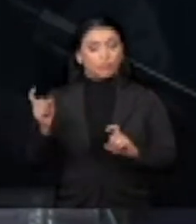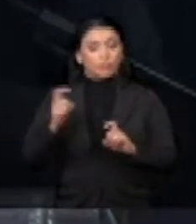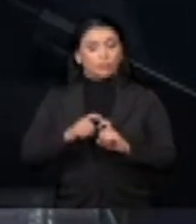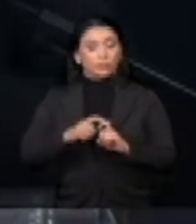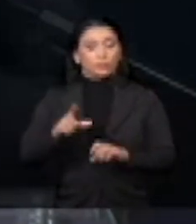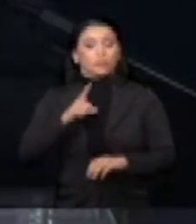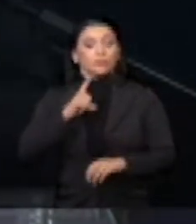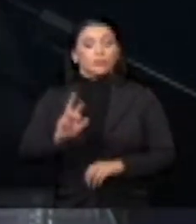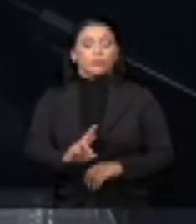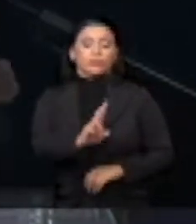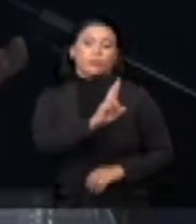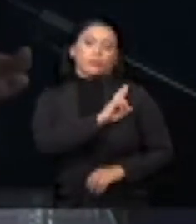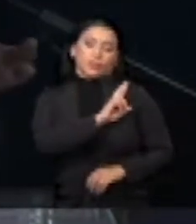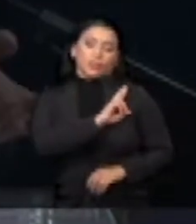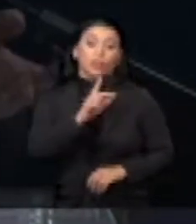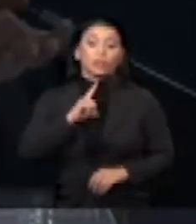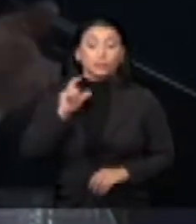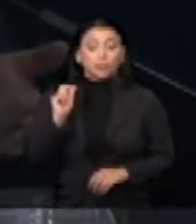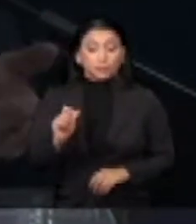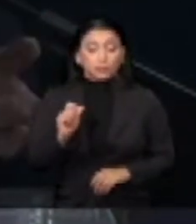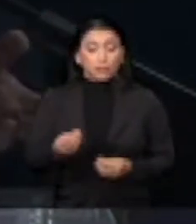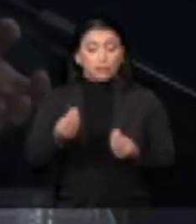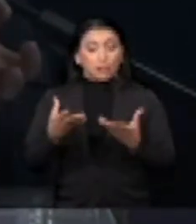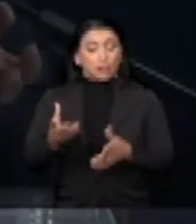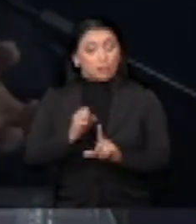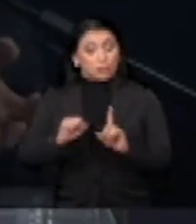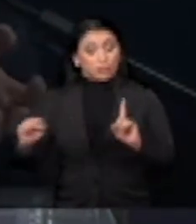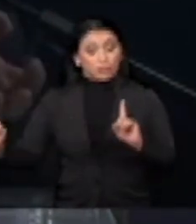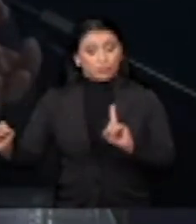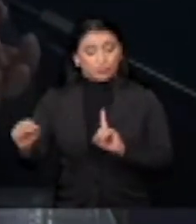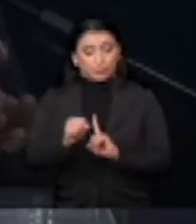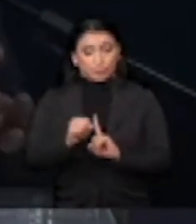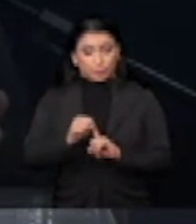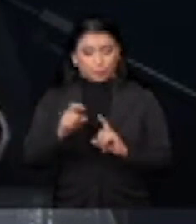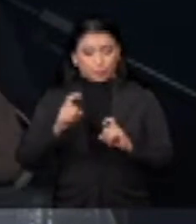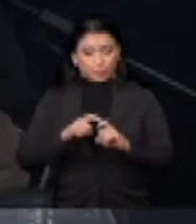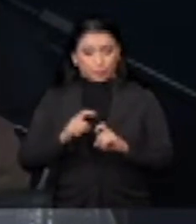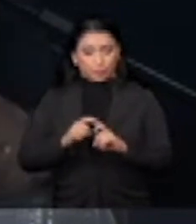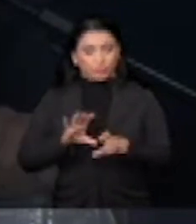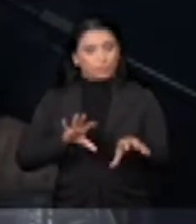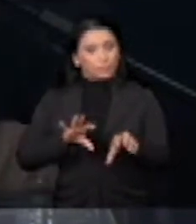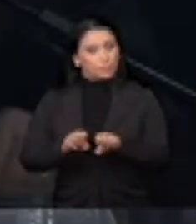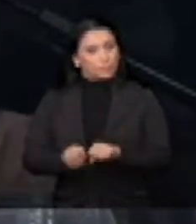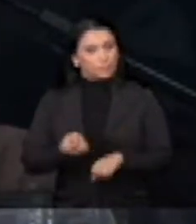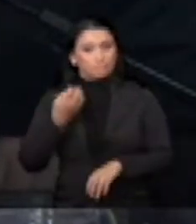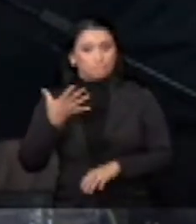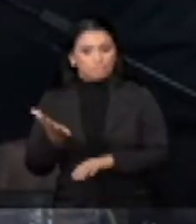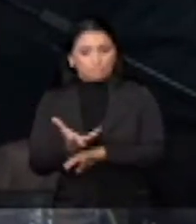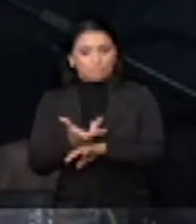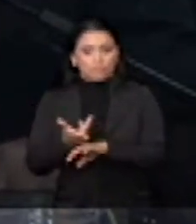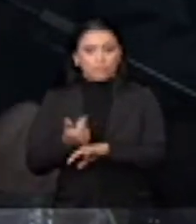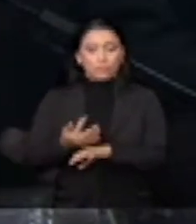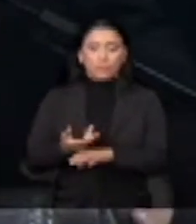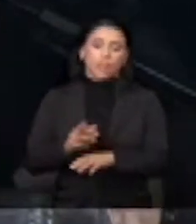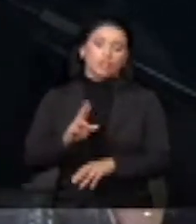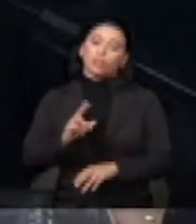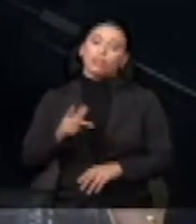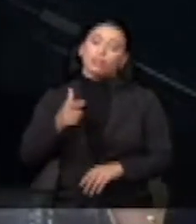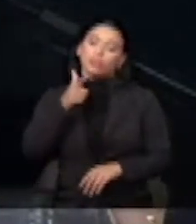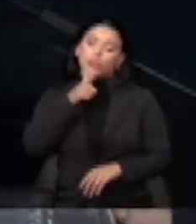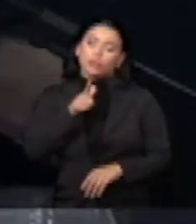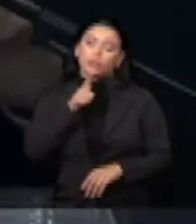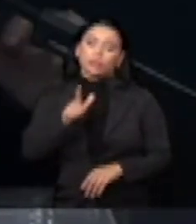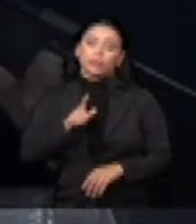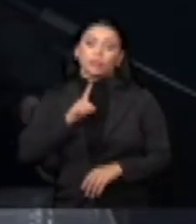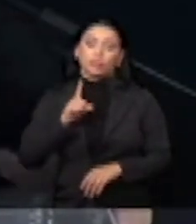responsabilidade de entregar a sociedade brasileira médicos bem informados e não conseguiram isso com